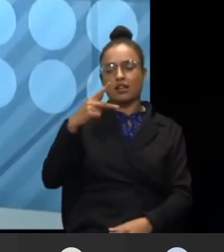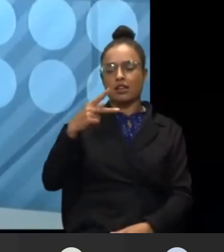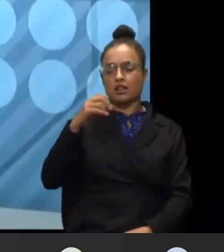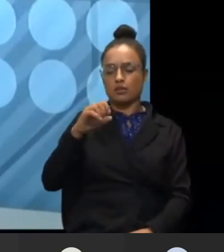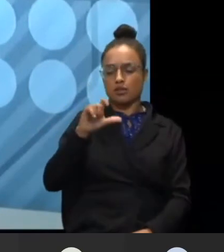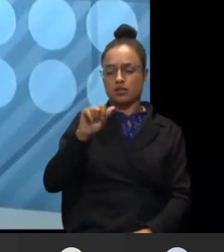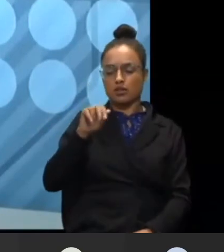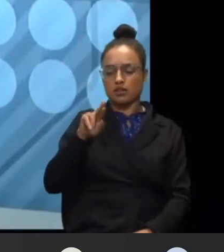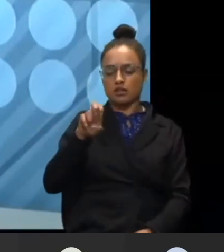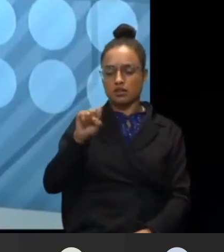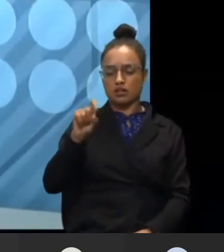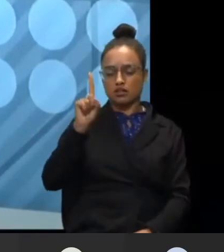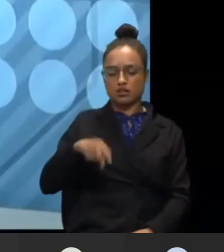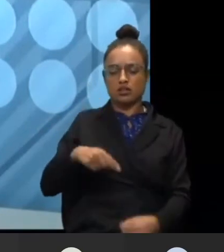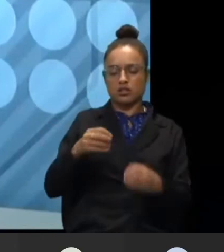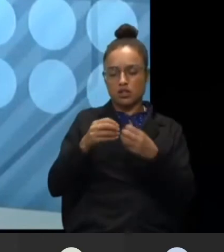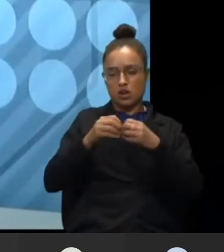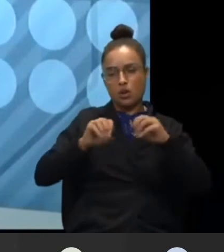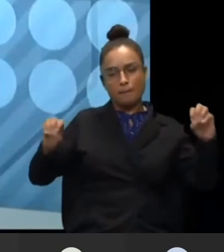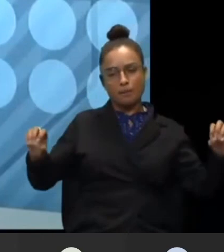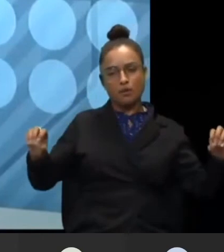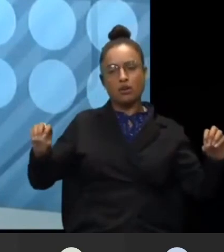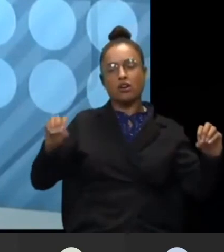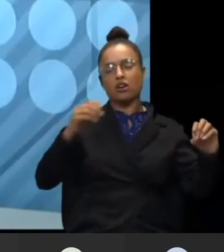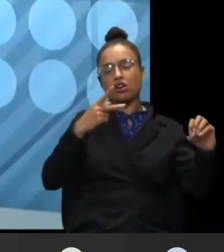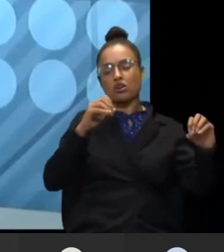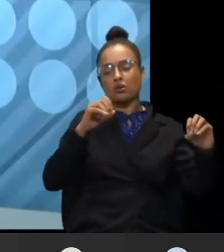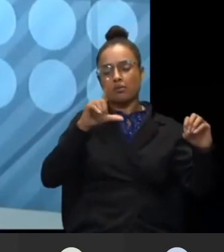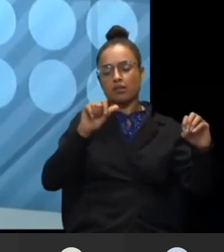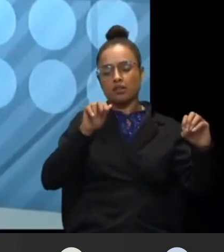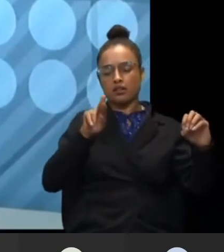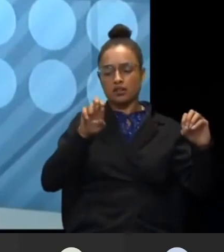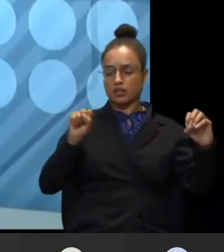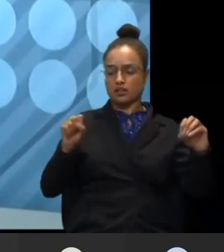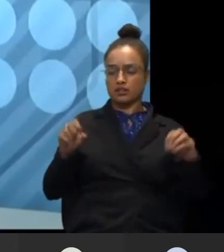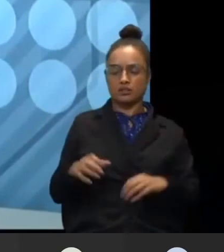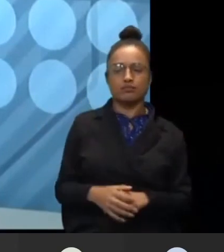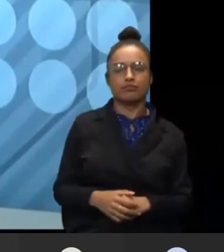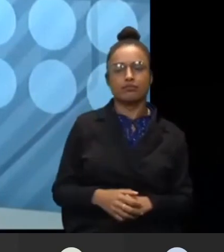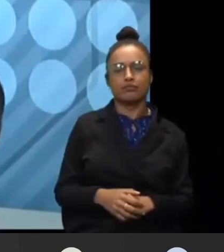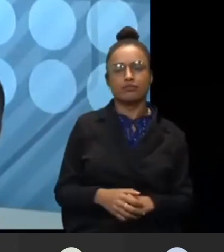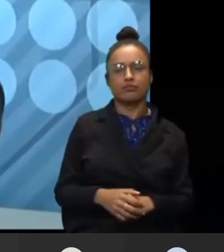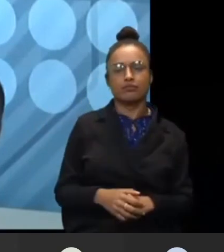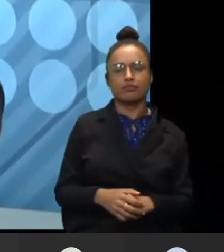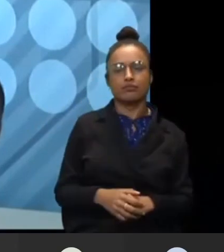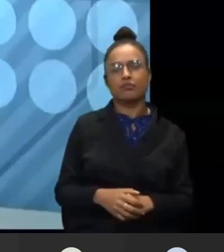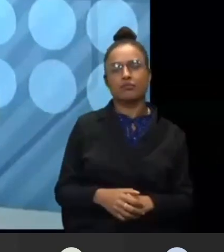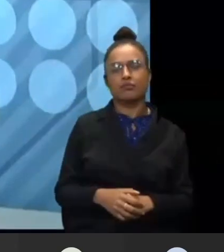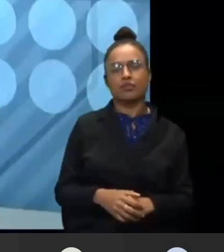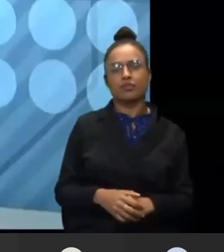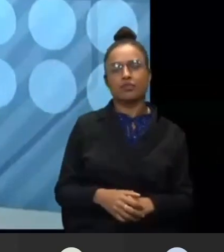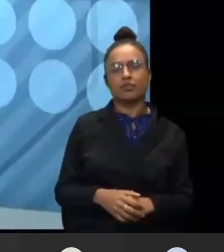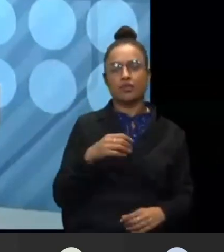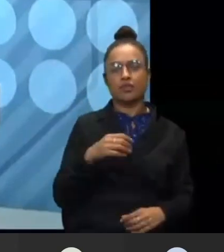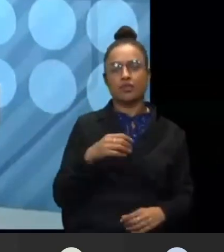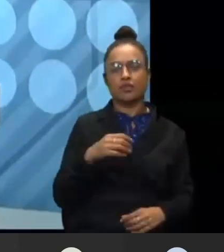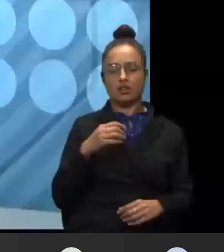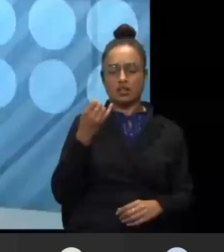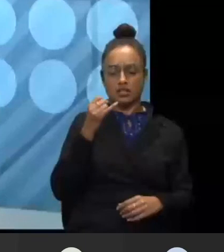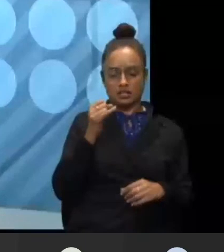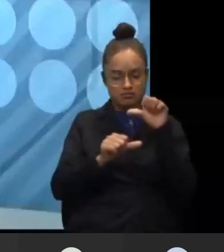de compostos apolares de compostos polares. Essa primeira etapa, então, a adição de tais soluções e deixar